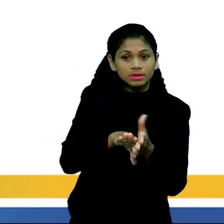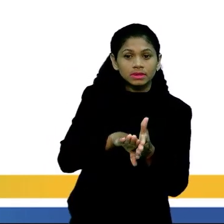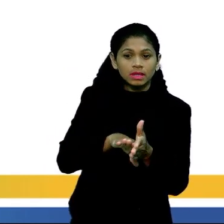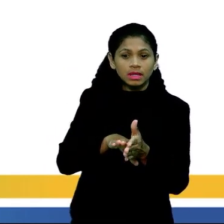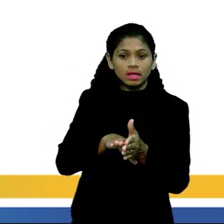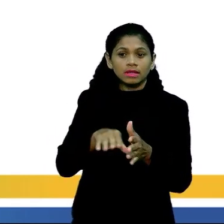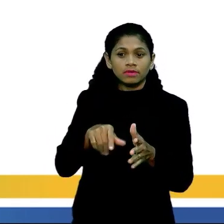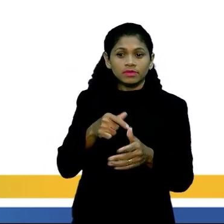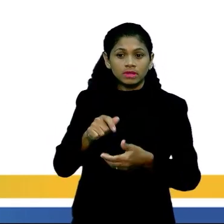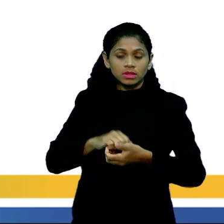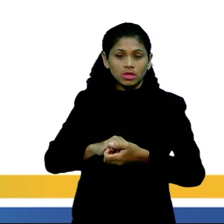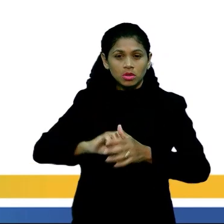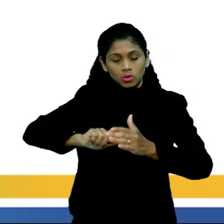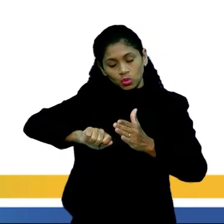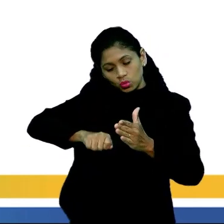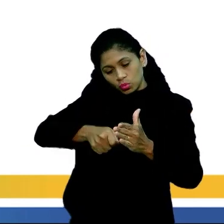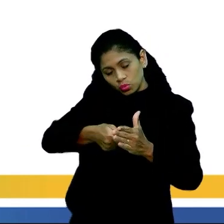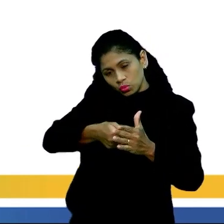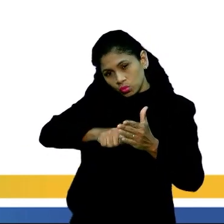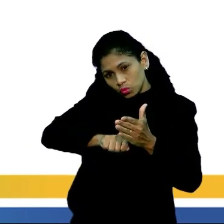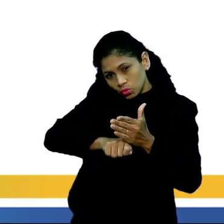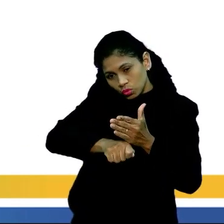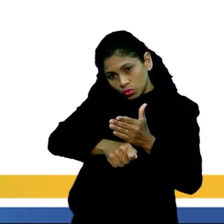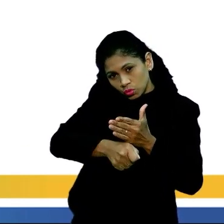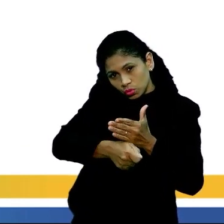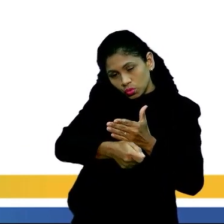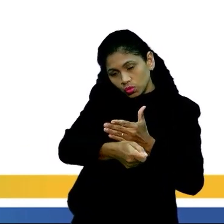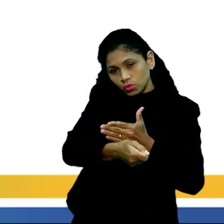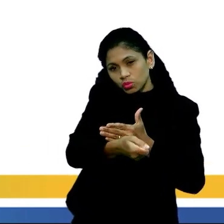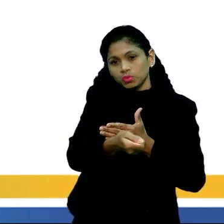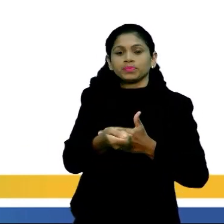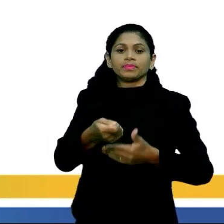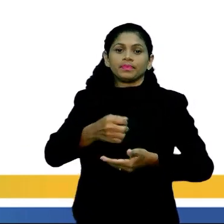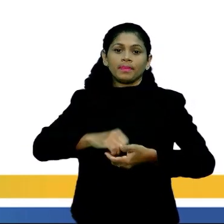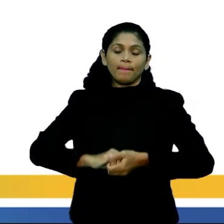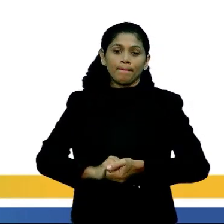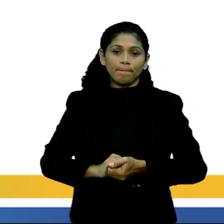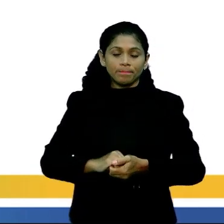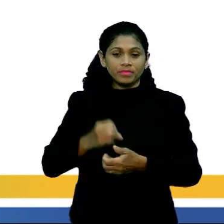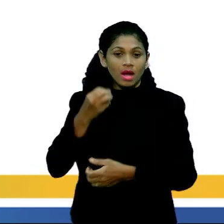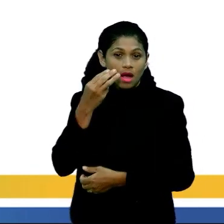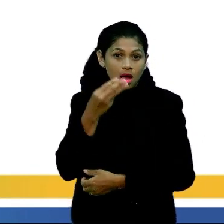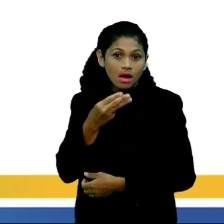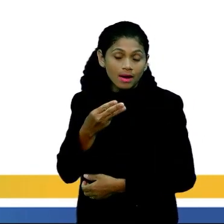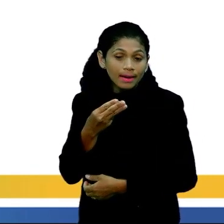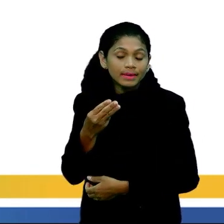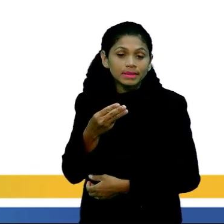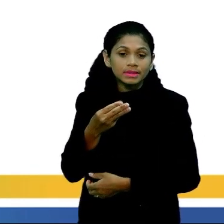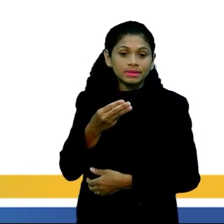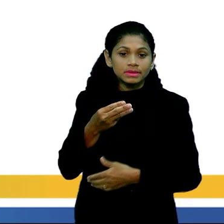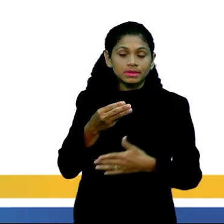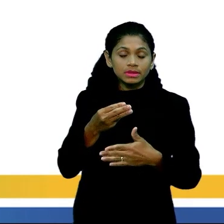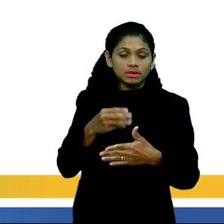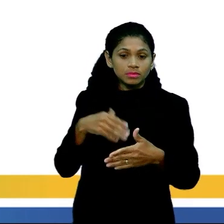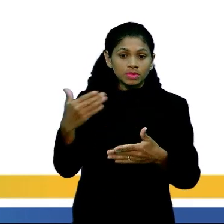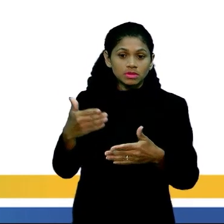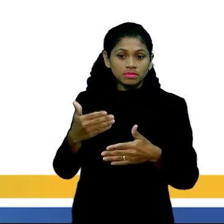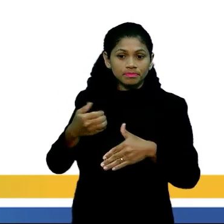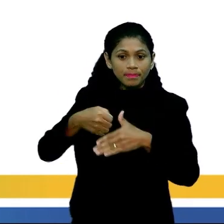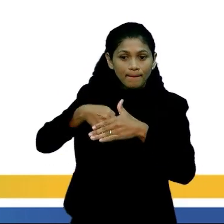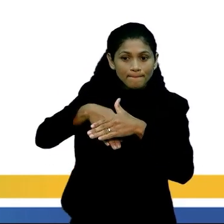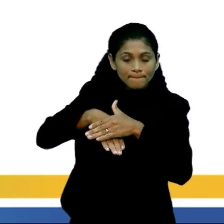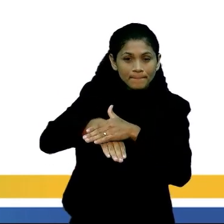moendas, antes de ser esmagada para a retirada do caldo açucarado. Toda a cana é transportada por esteiras e passada por